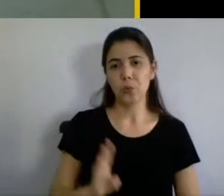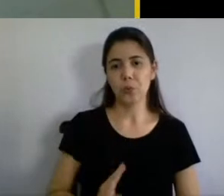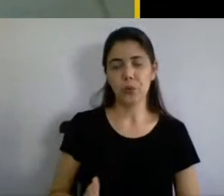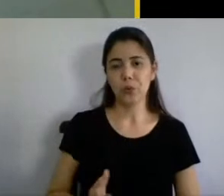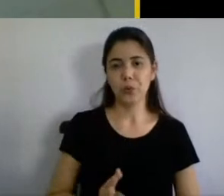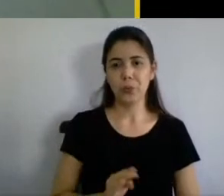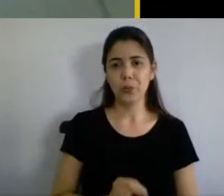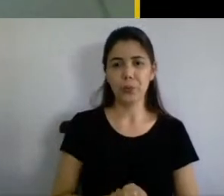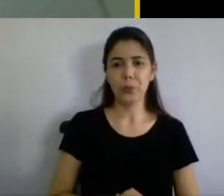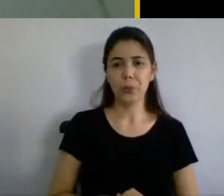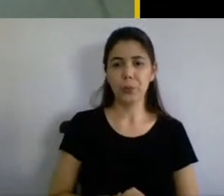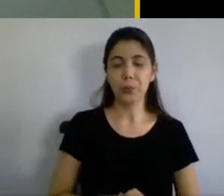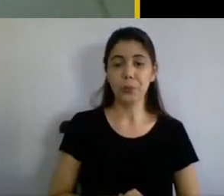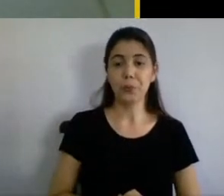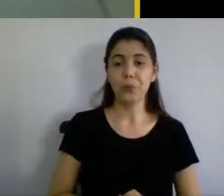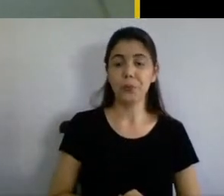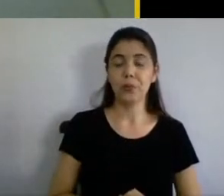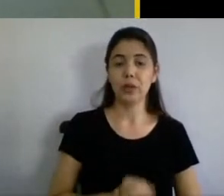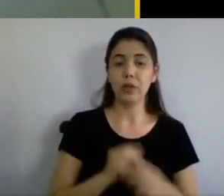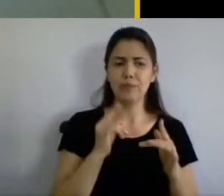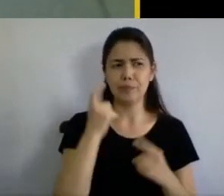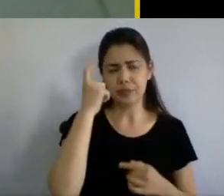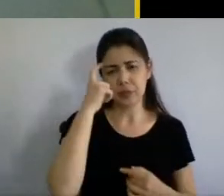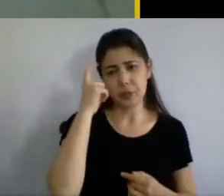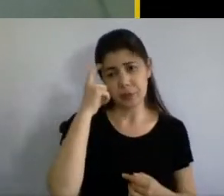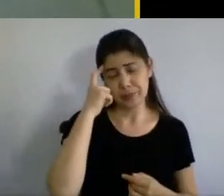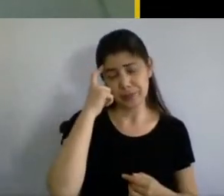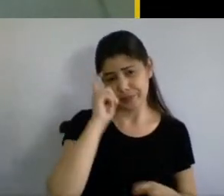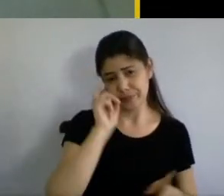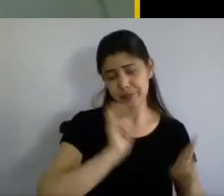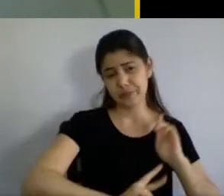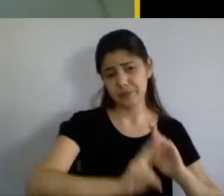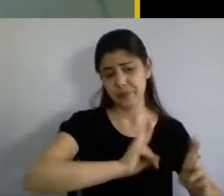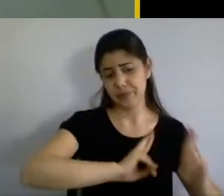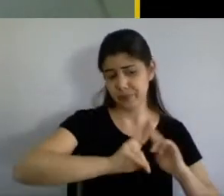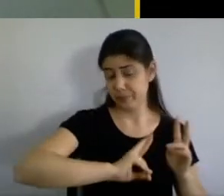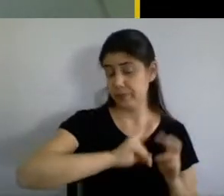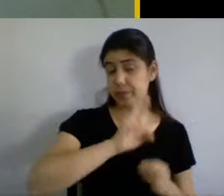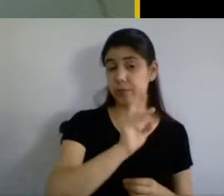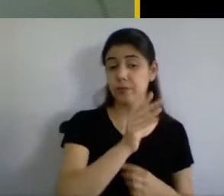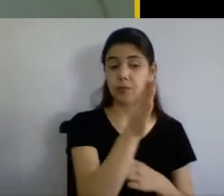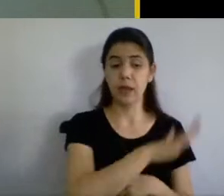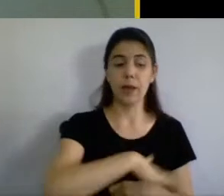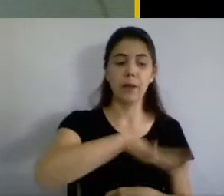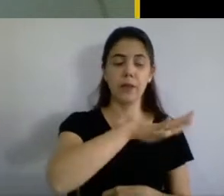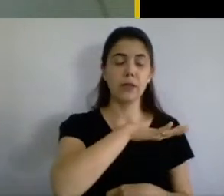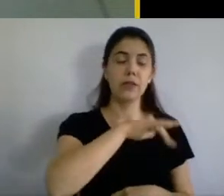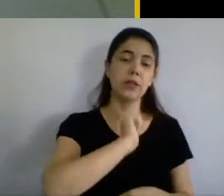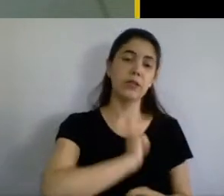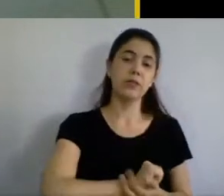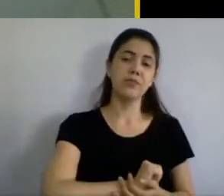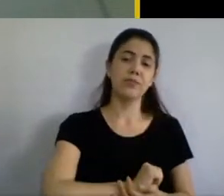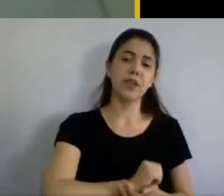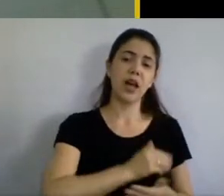instituição retórica talvez tenha seguido um pouquinho até fins do 19, começo do 20. Estou pensando no trabalho do Roberto